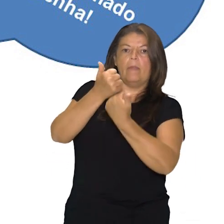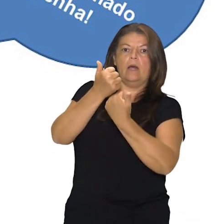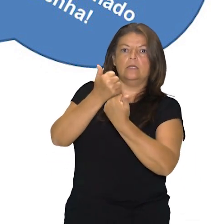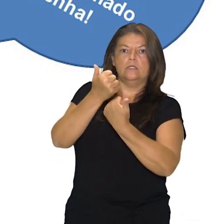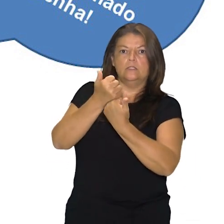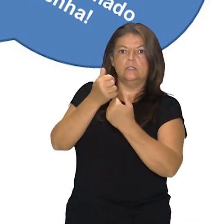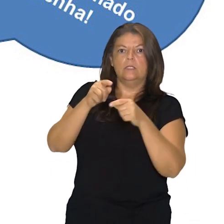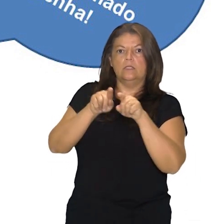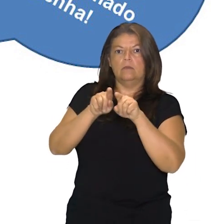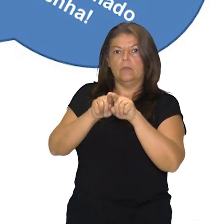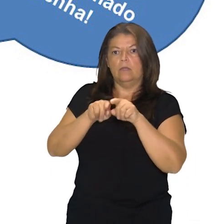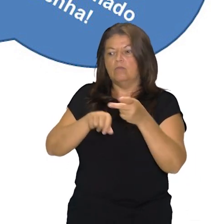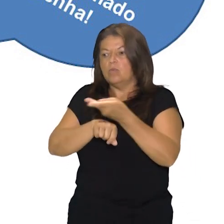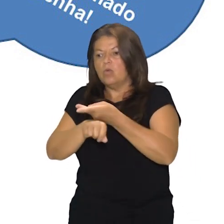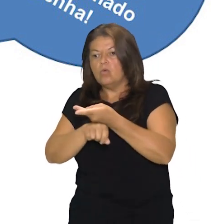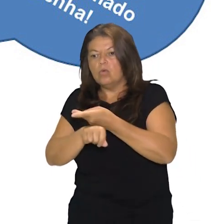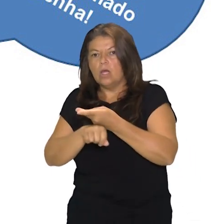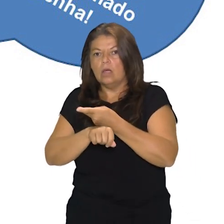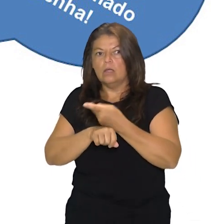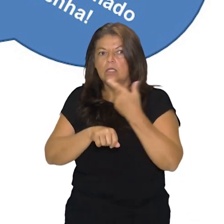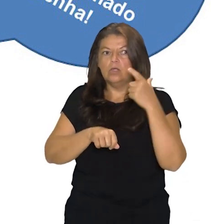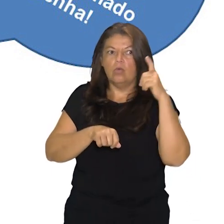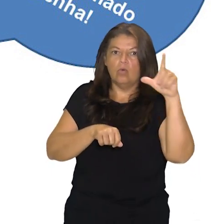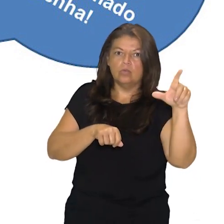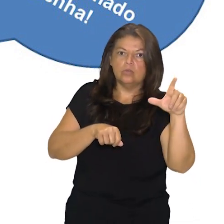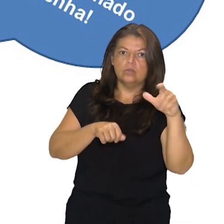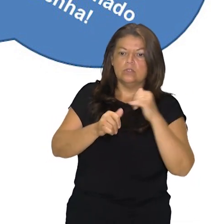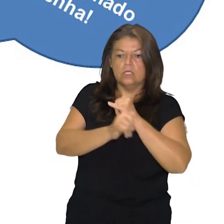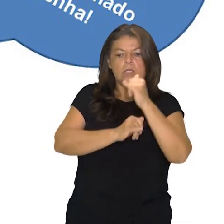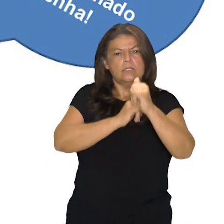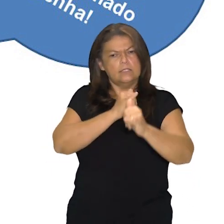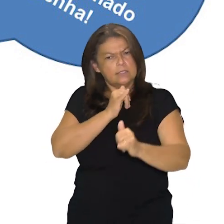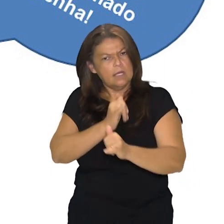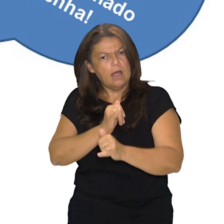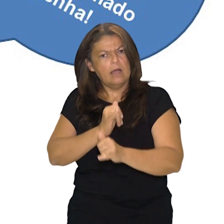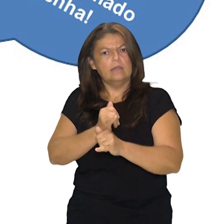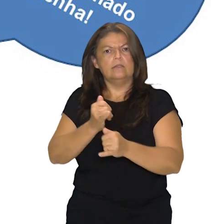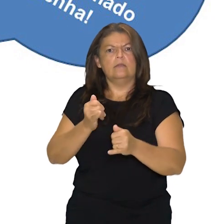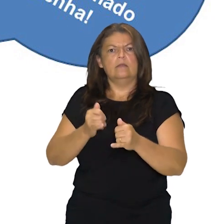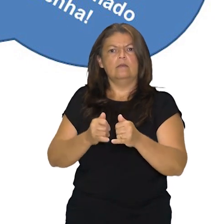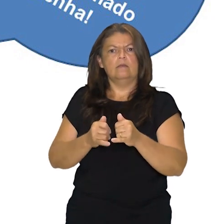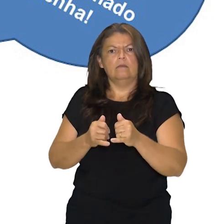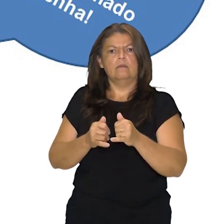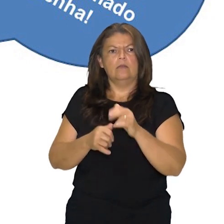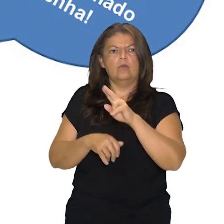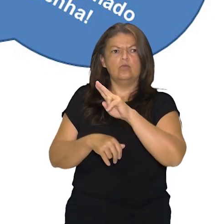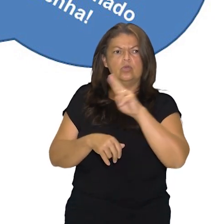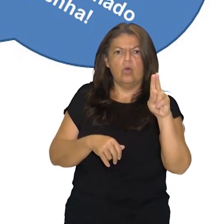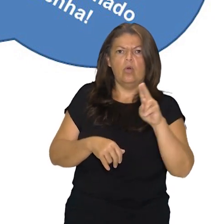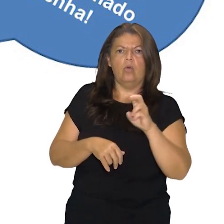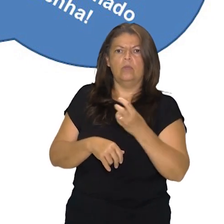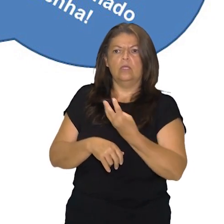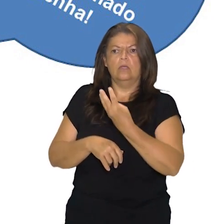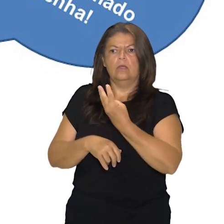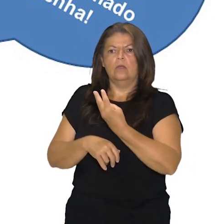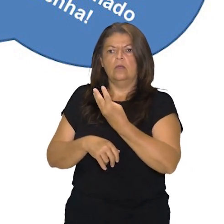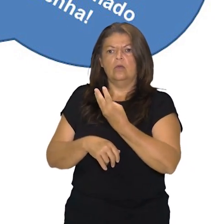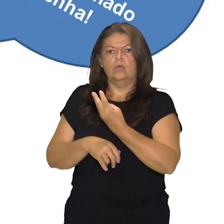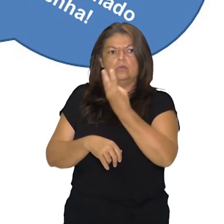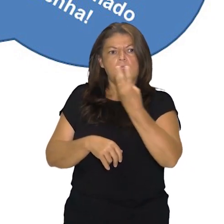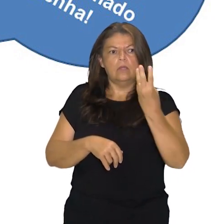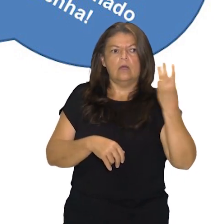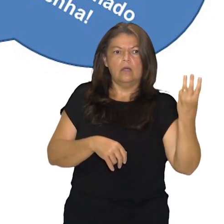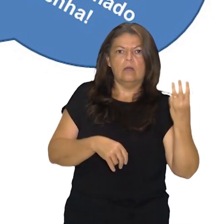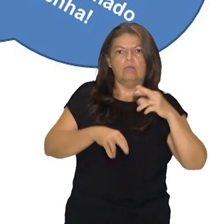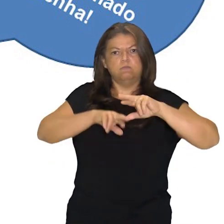outras fontes que possam completar o argumento apresentado. Vocês podem também utilizar alguns trechos de alguma pesquisa